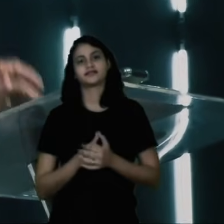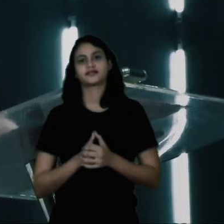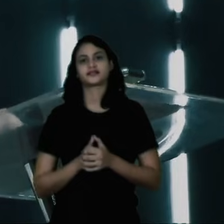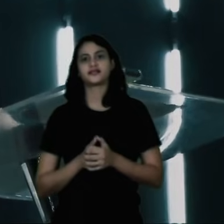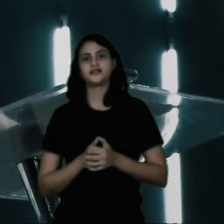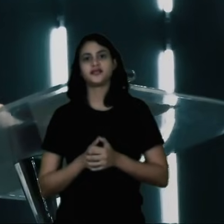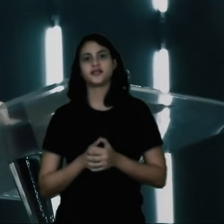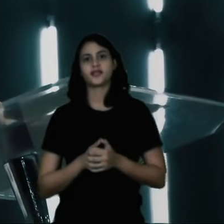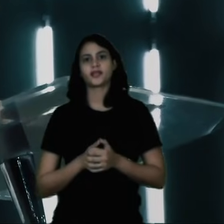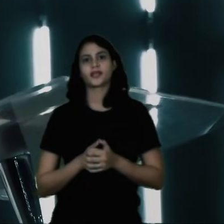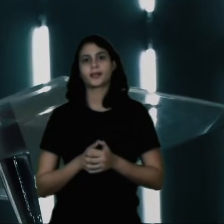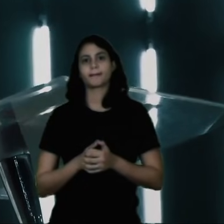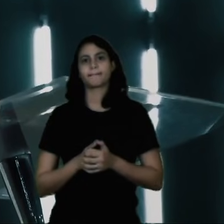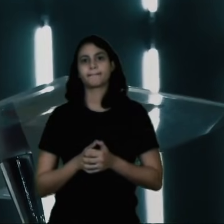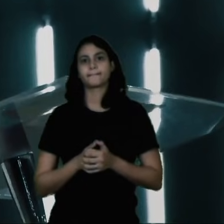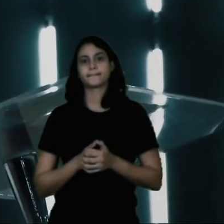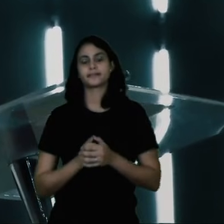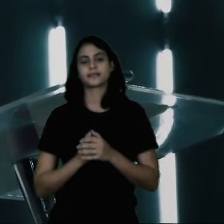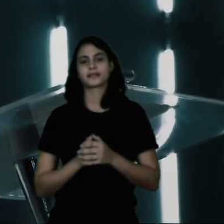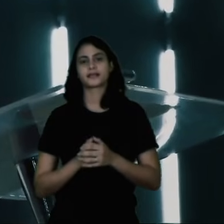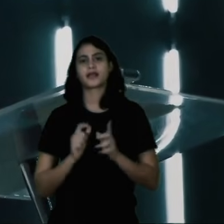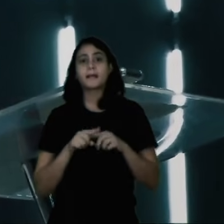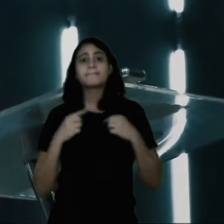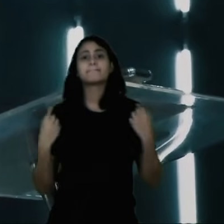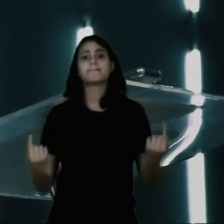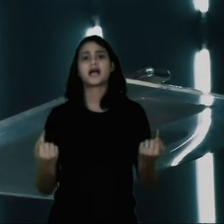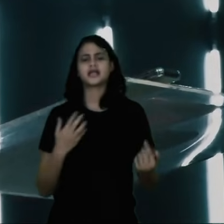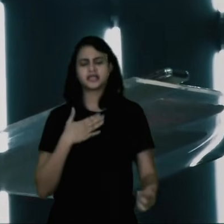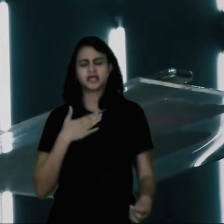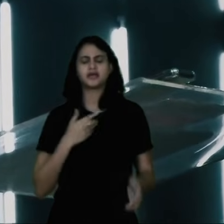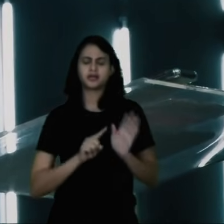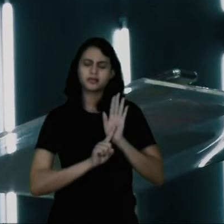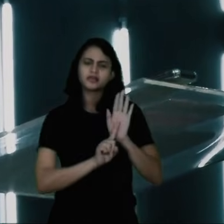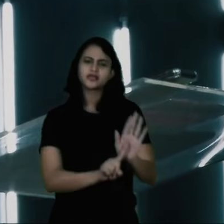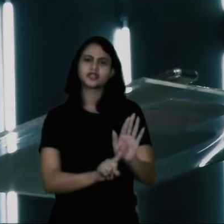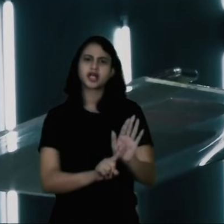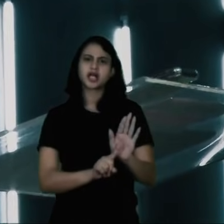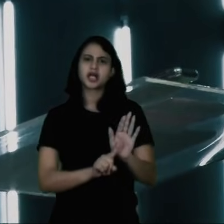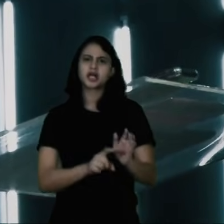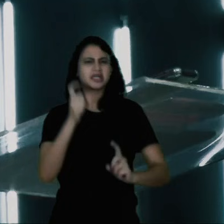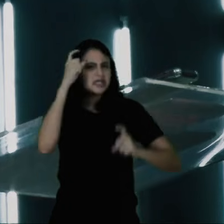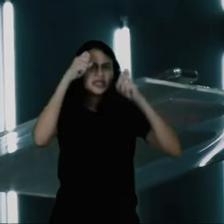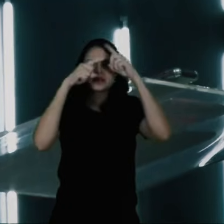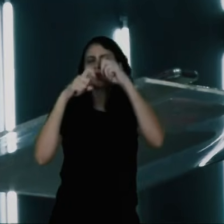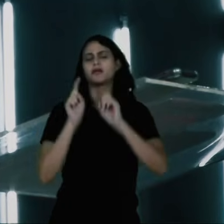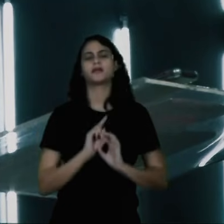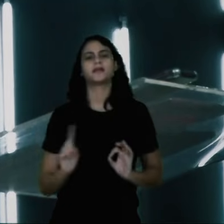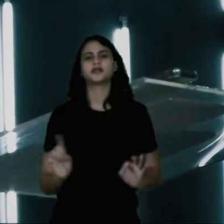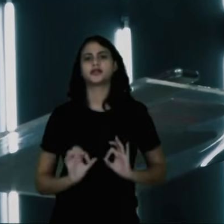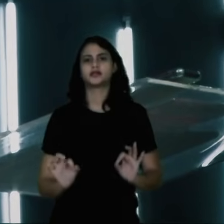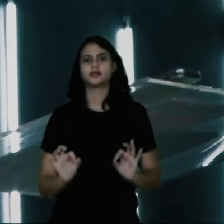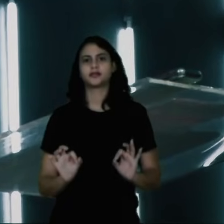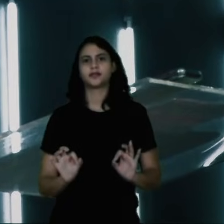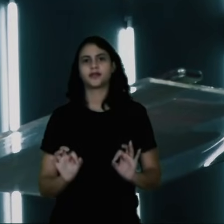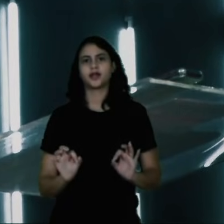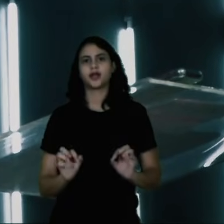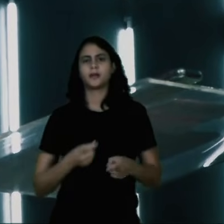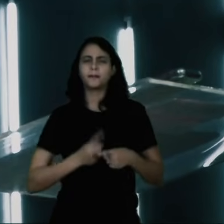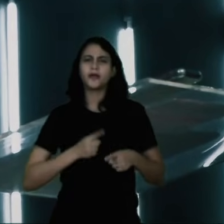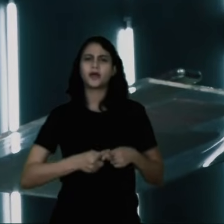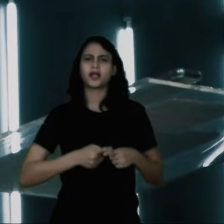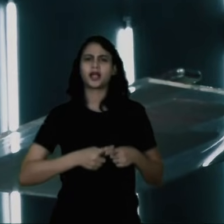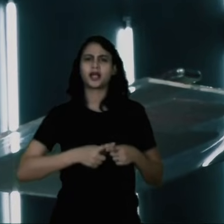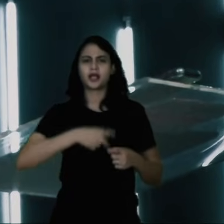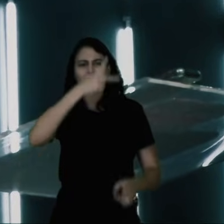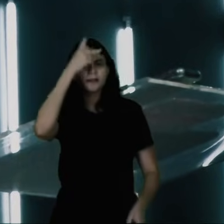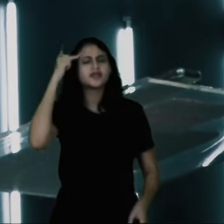Mas eu vim aqui te mostrar uma coisa, não fica preocupado não, porque ainda que muitos te rejeitem,